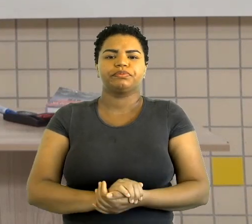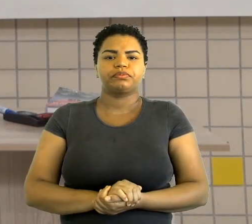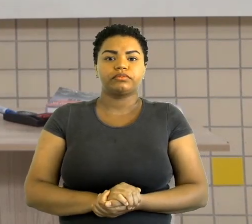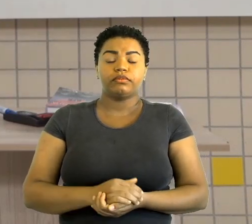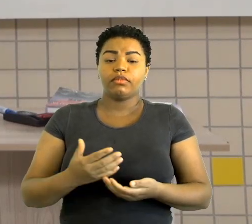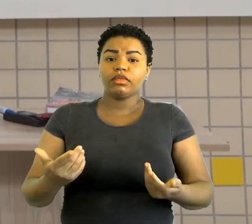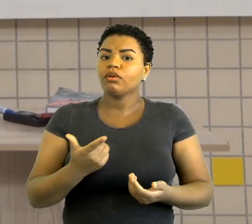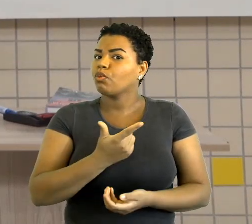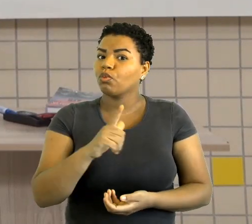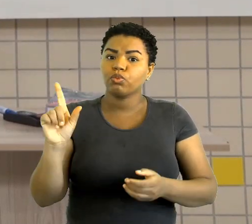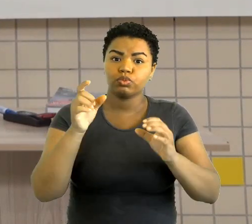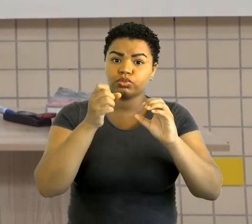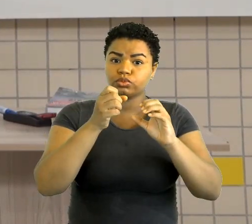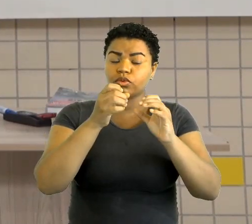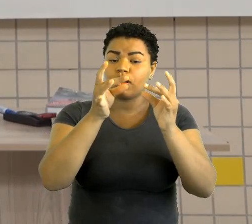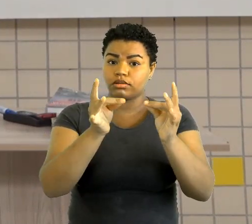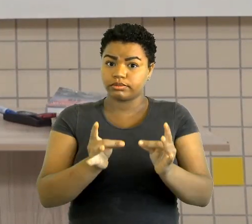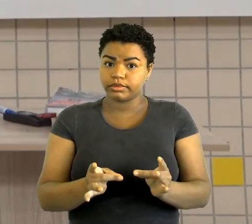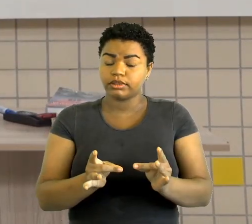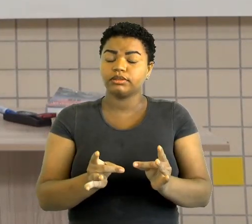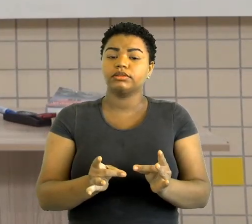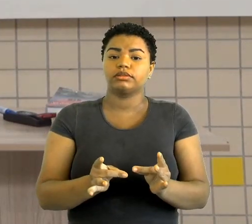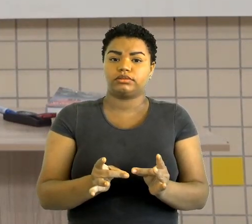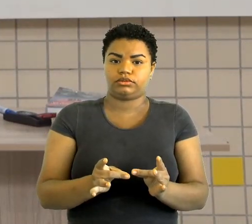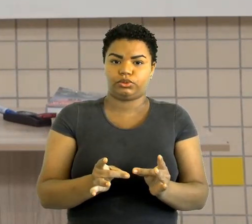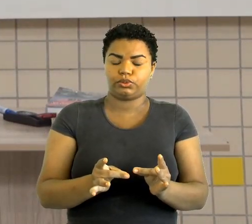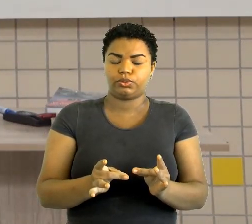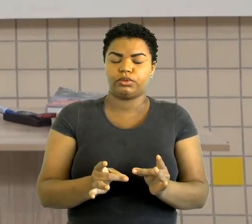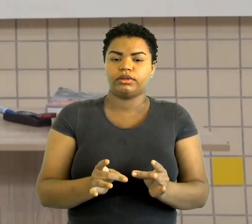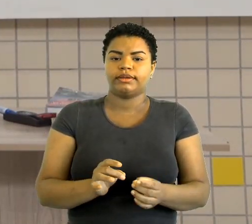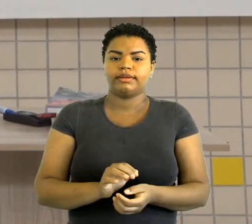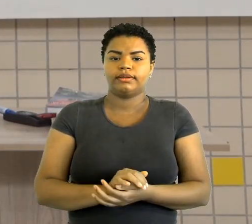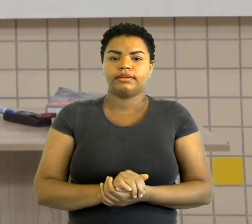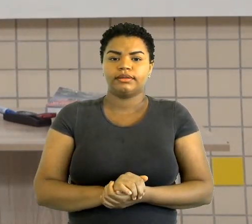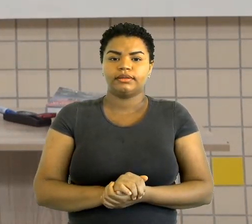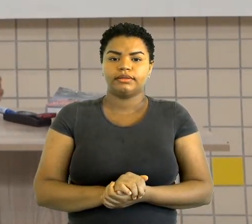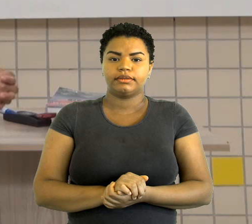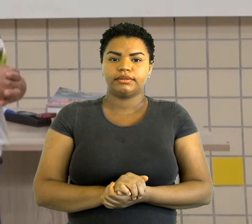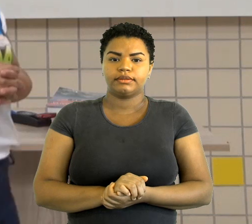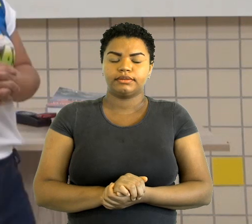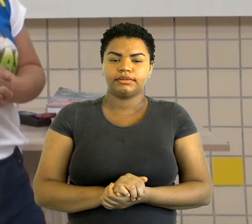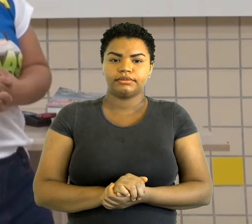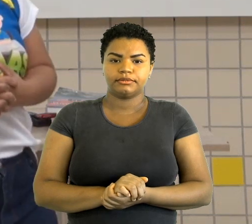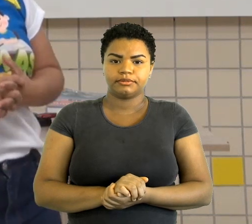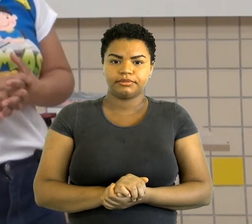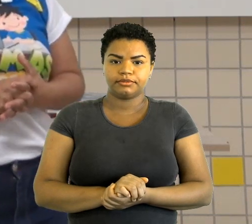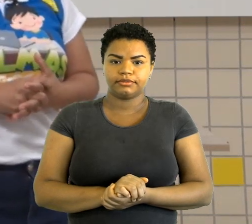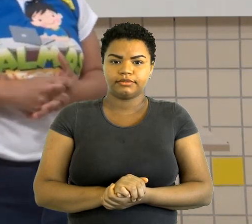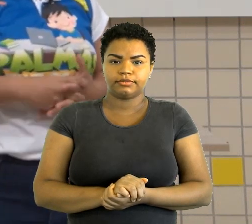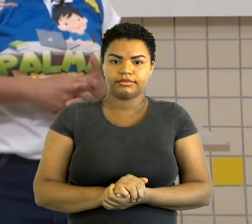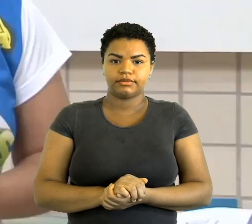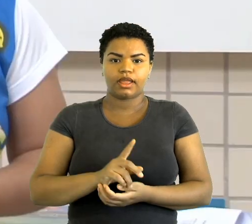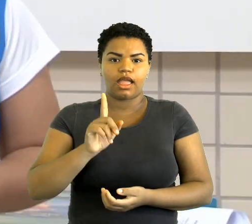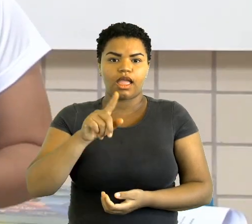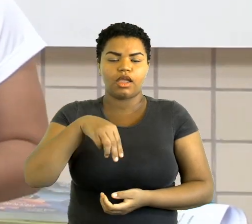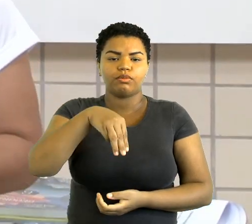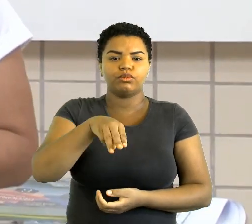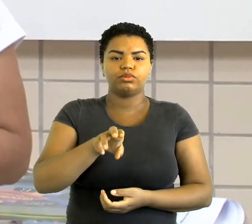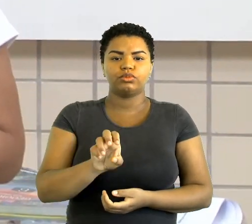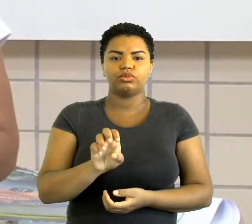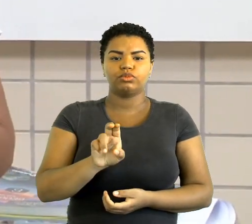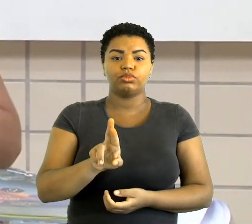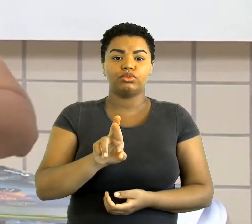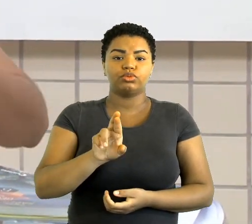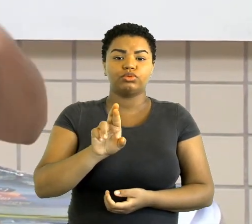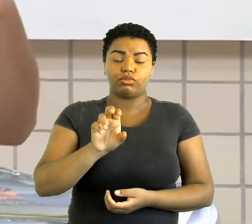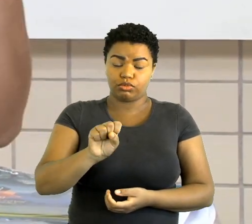outro aspecto, que nada mais é do que a questão da musculatura, tá?